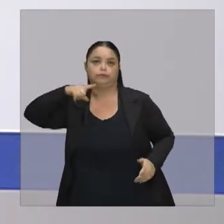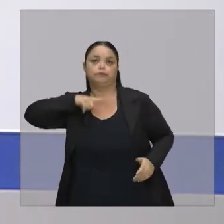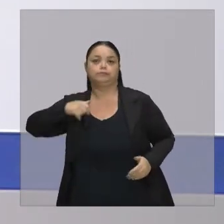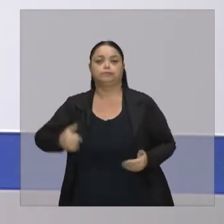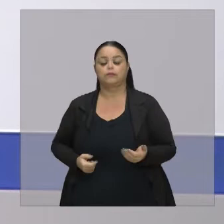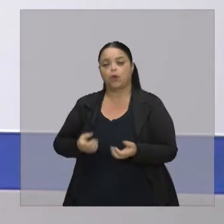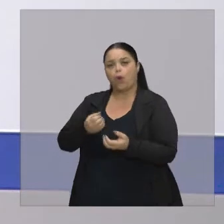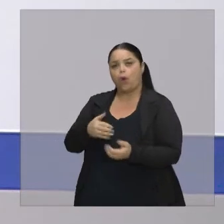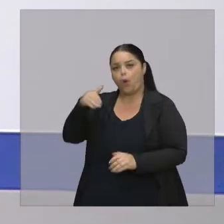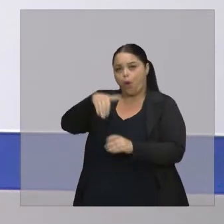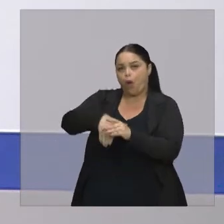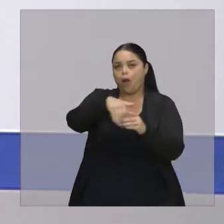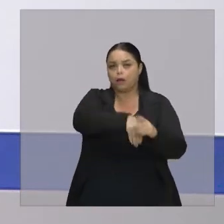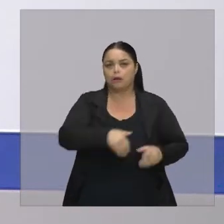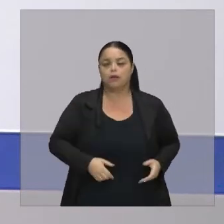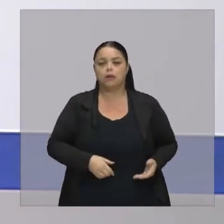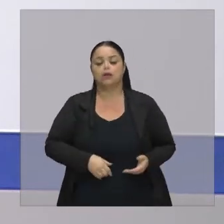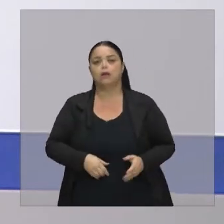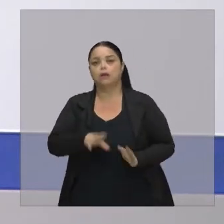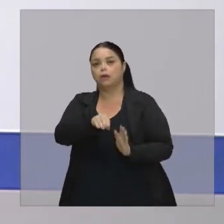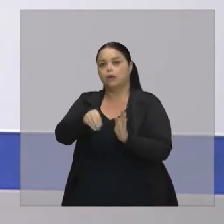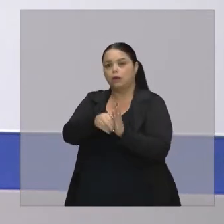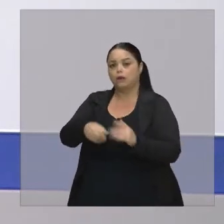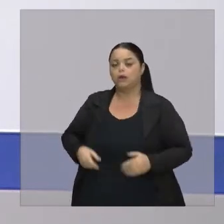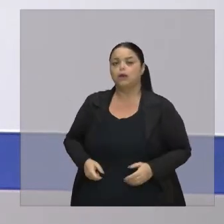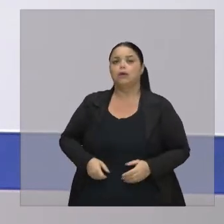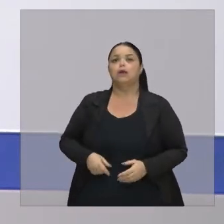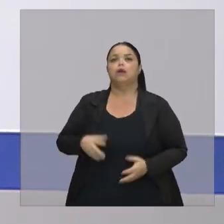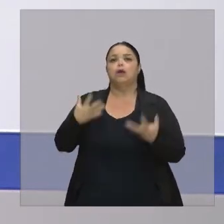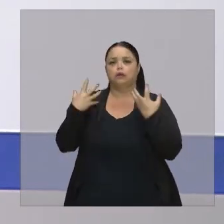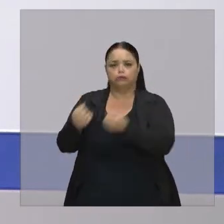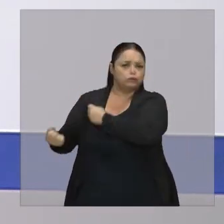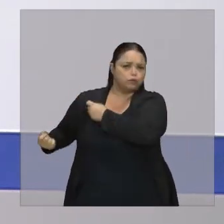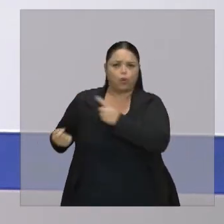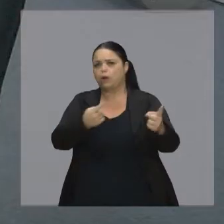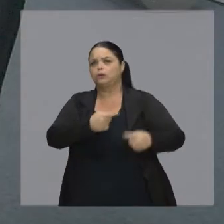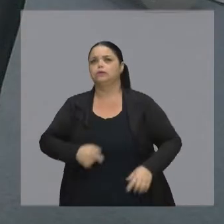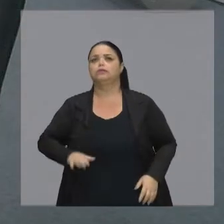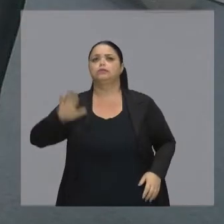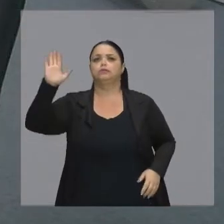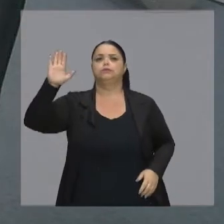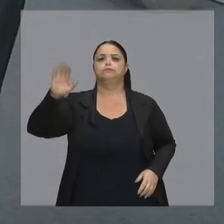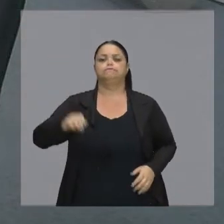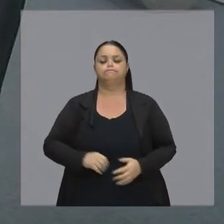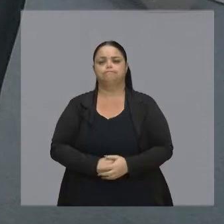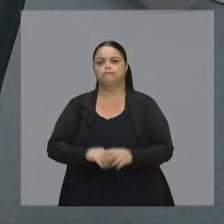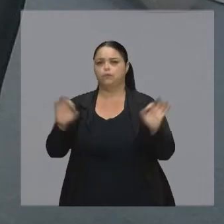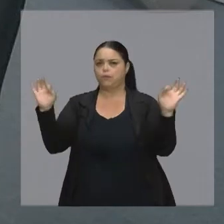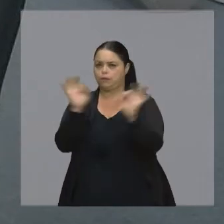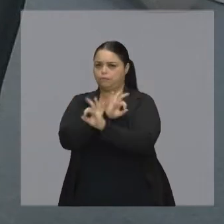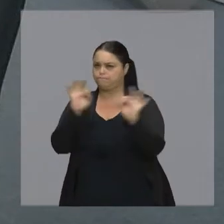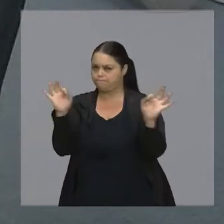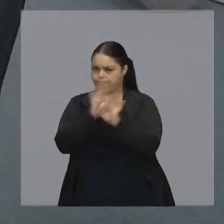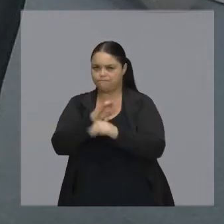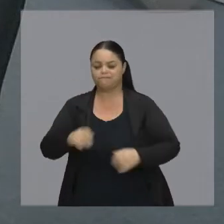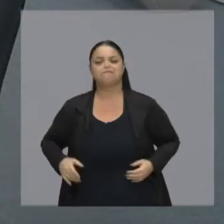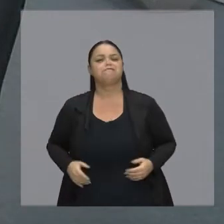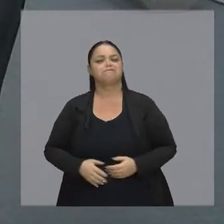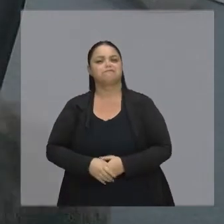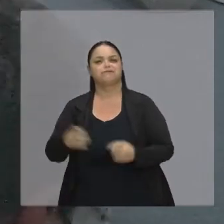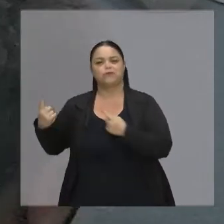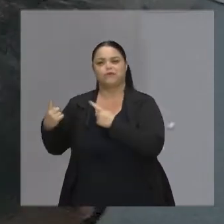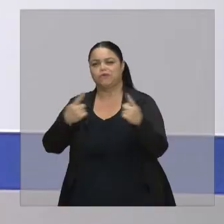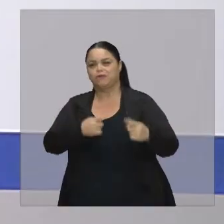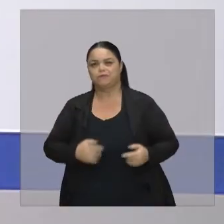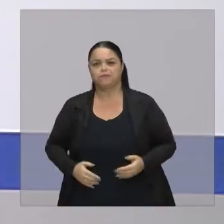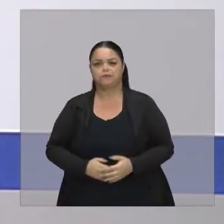Em votação, a emenda. Vereadores favoráveis permaneçam em comissão, os contrários se manifestem. Nenhuma manifestação